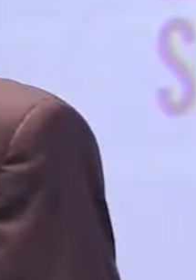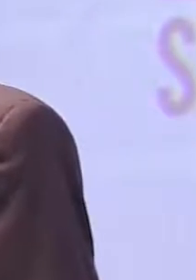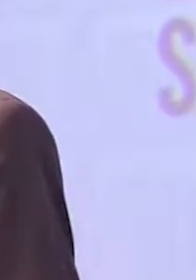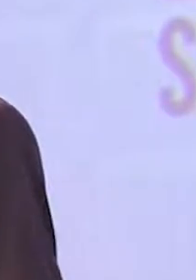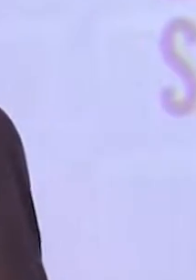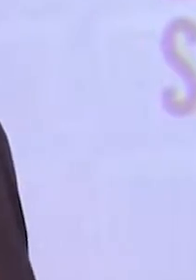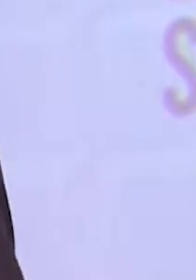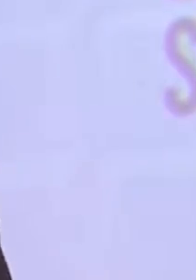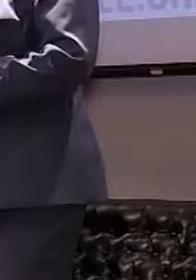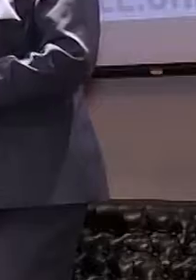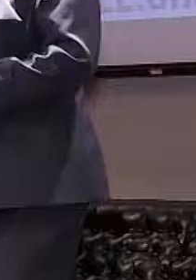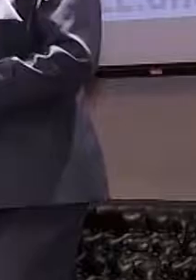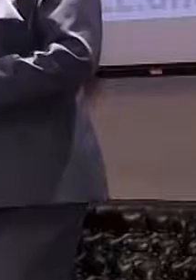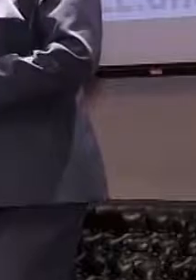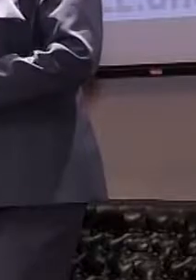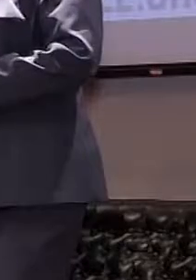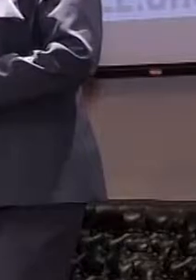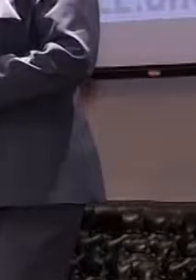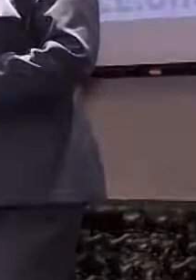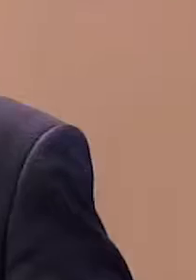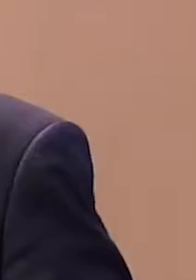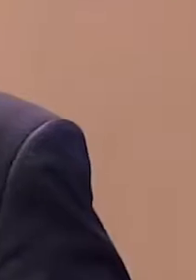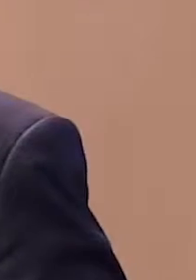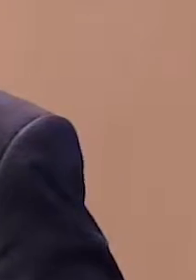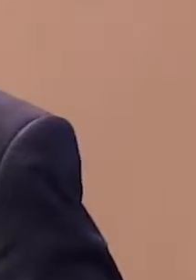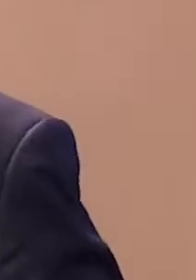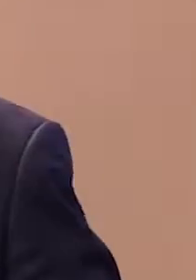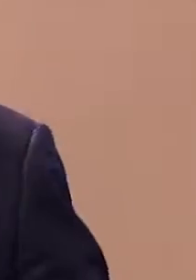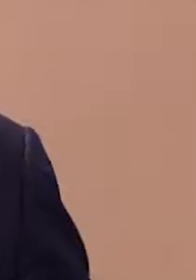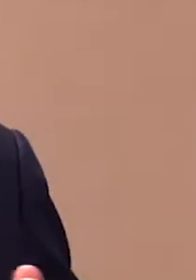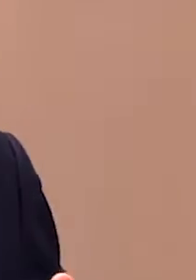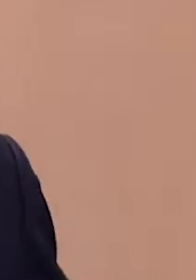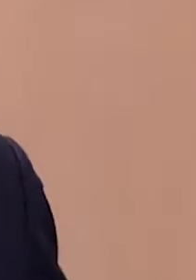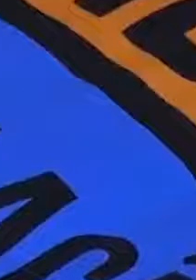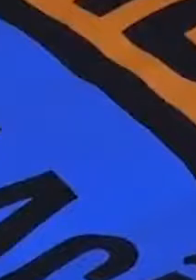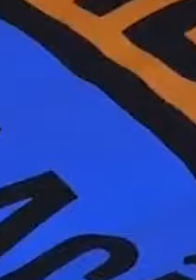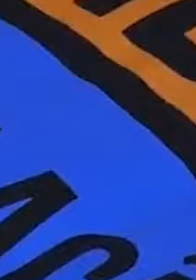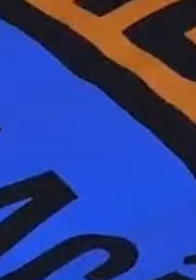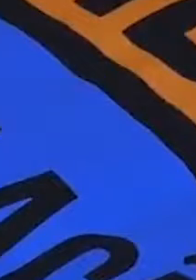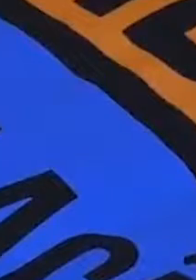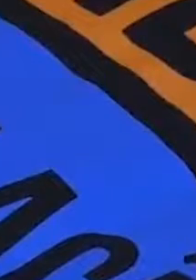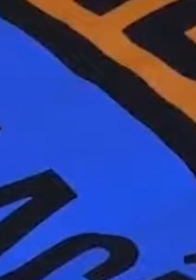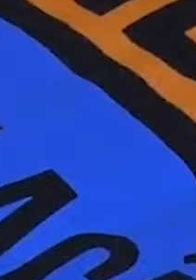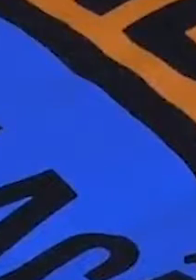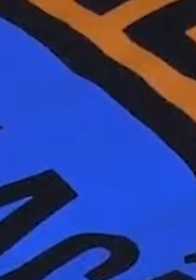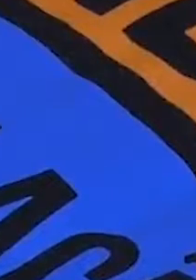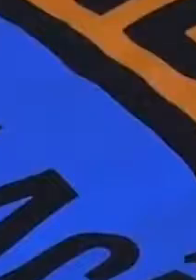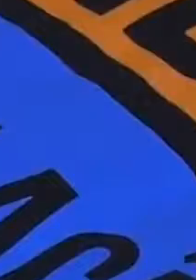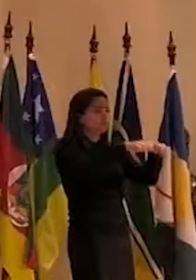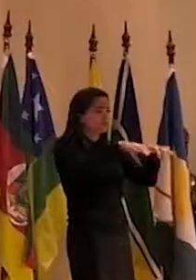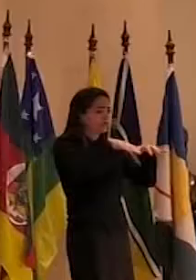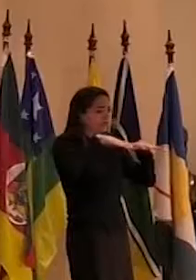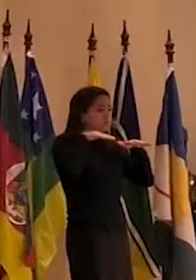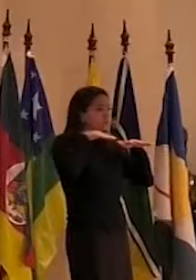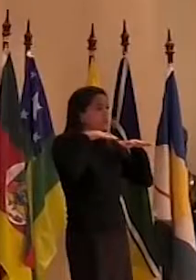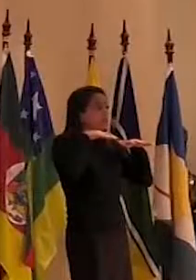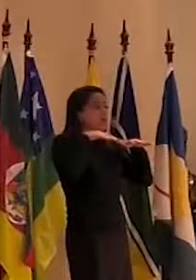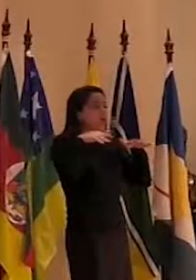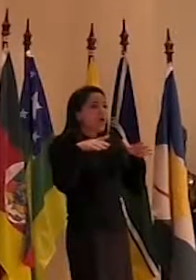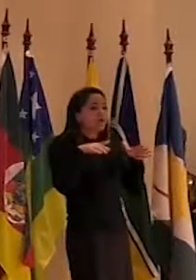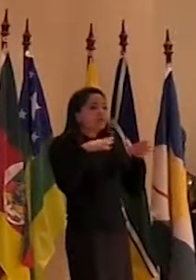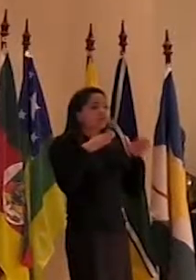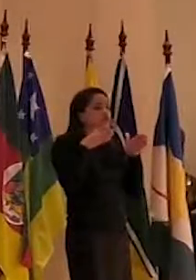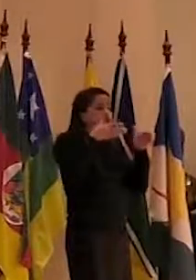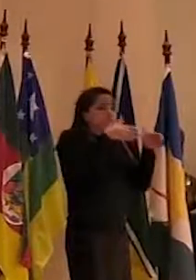júlio garcia e do presidente da unale deputado kennedy nunes o suicídio ea auto mutilação o sistema